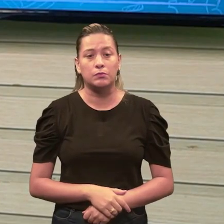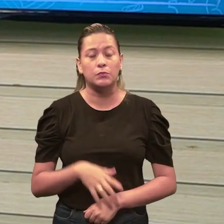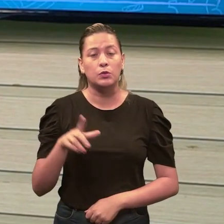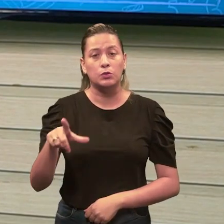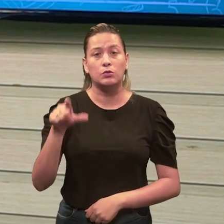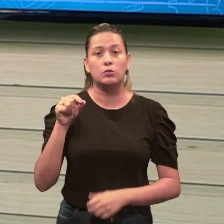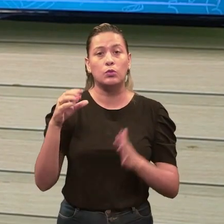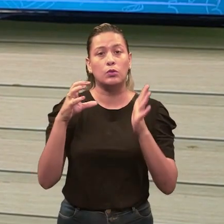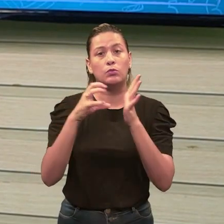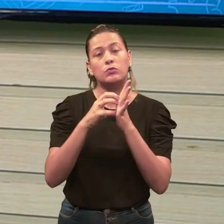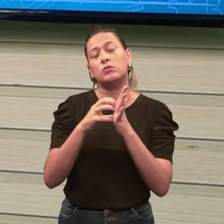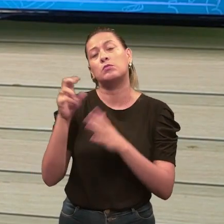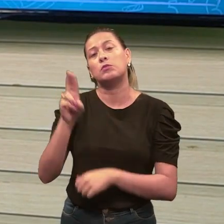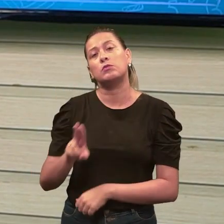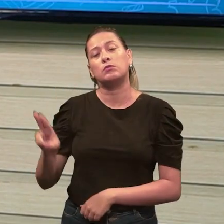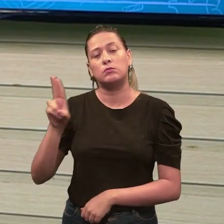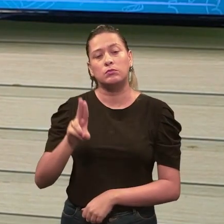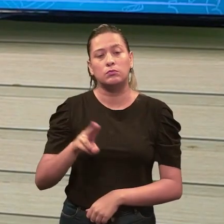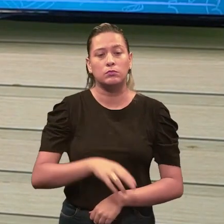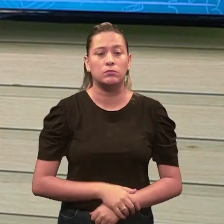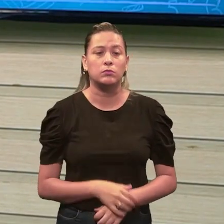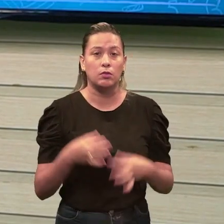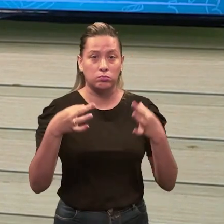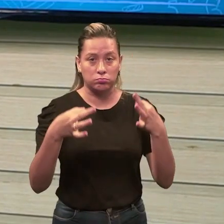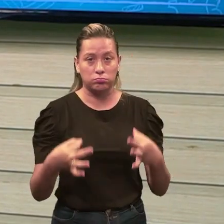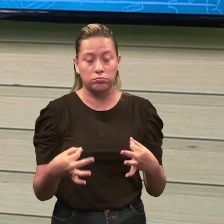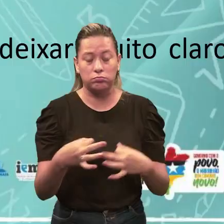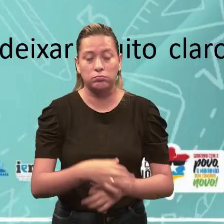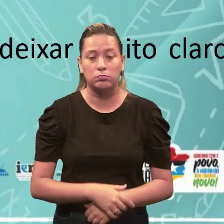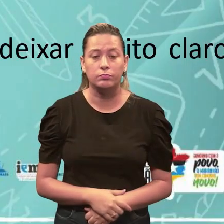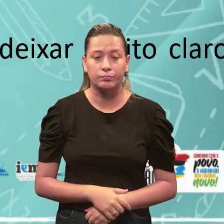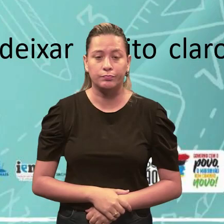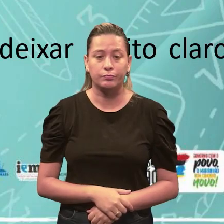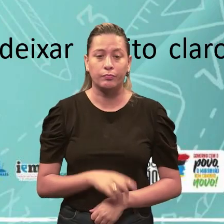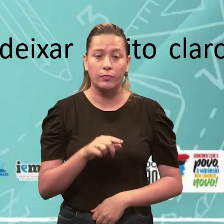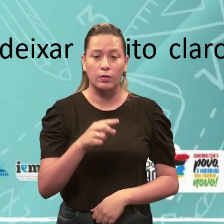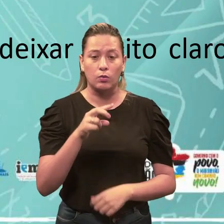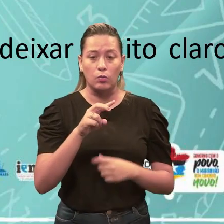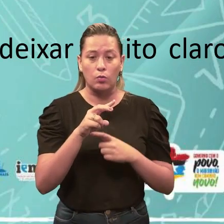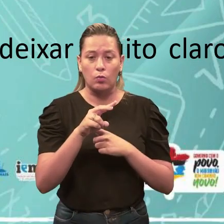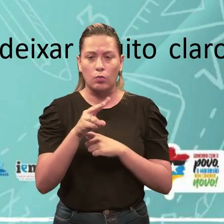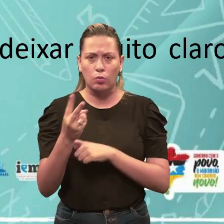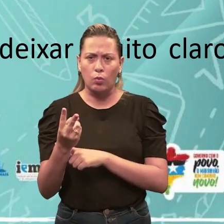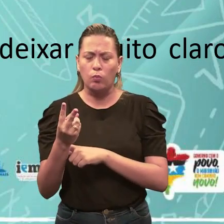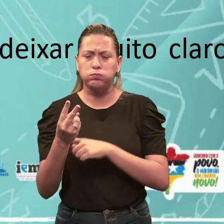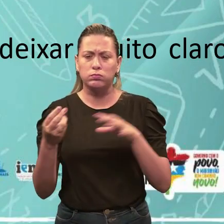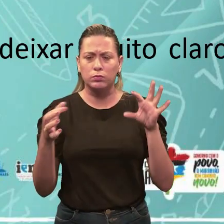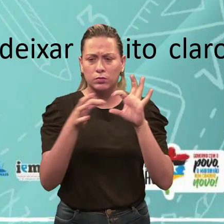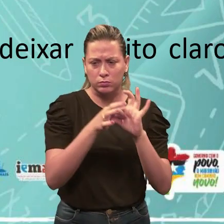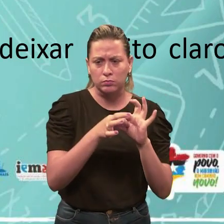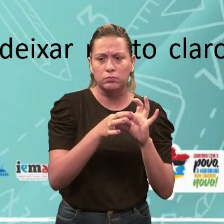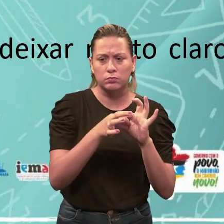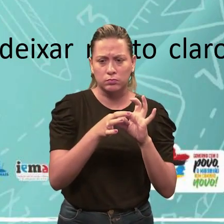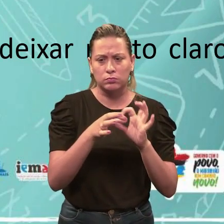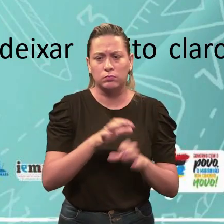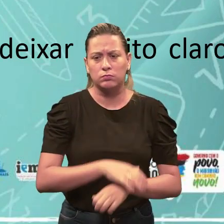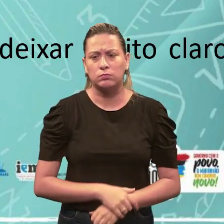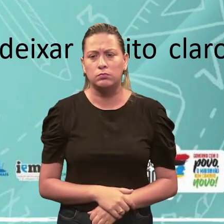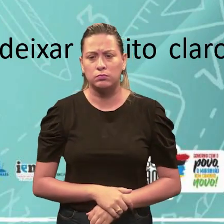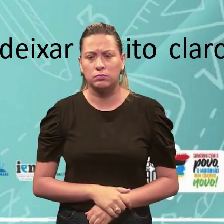saiba qual símbolo, teoricamente, utilizar, tá? Ao conectarmos